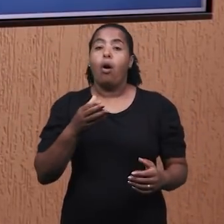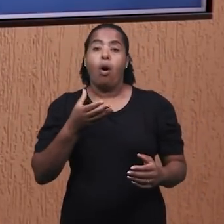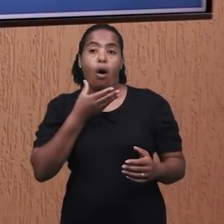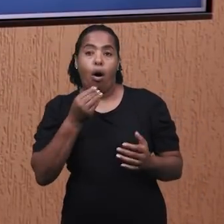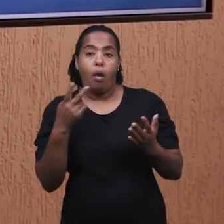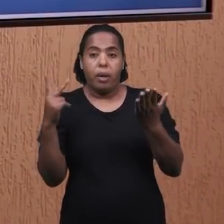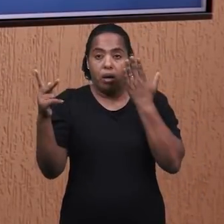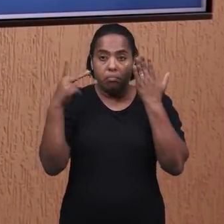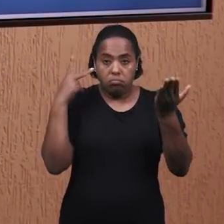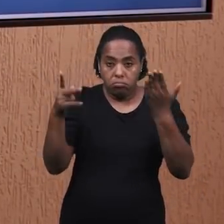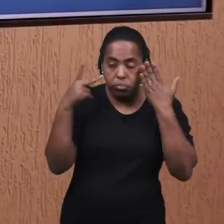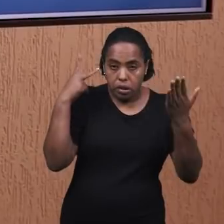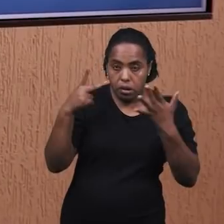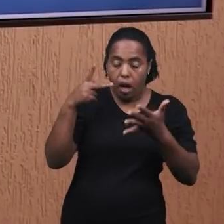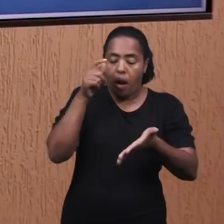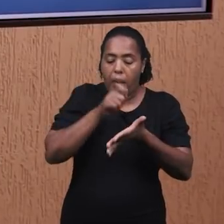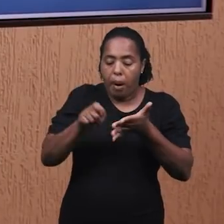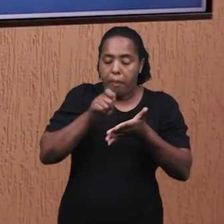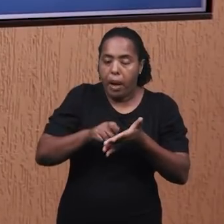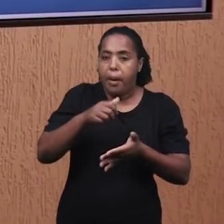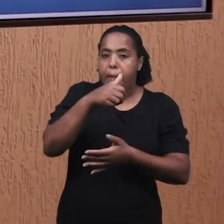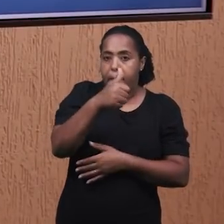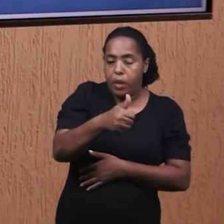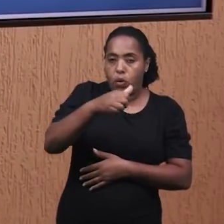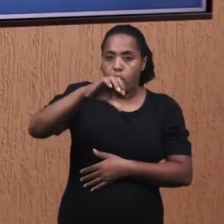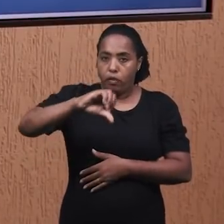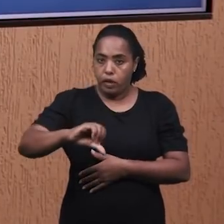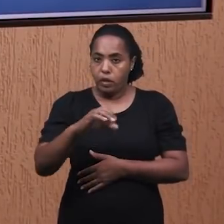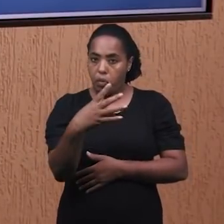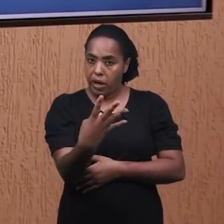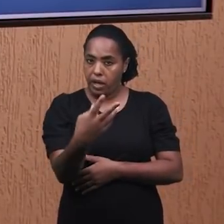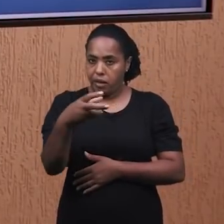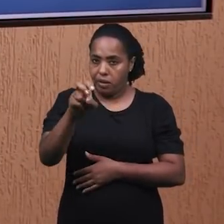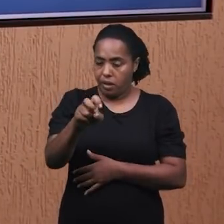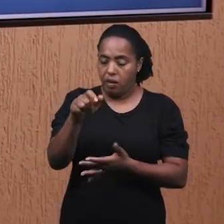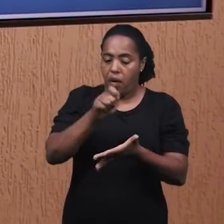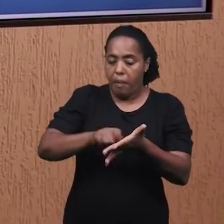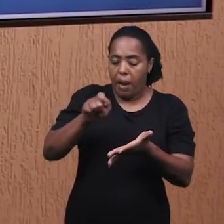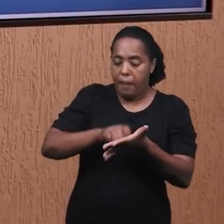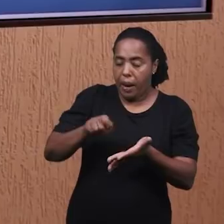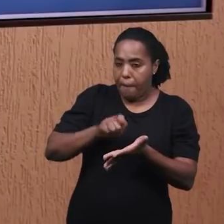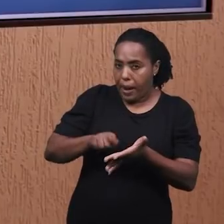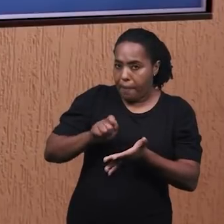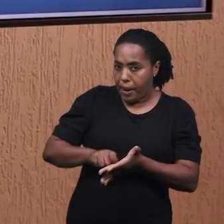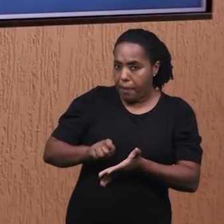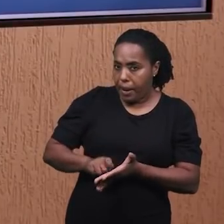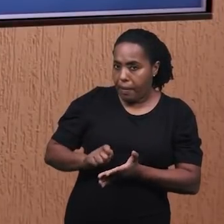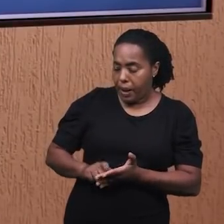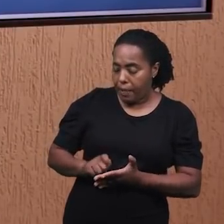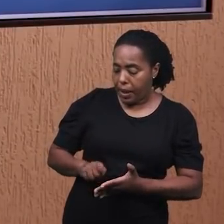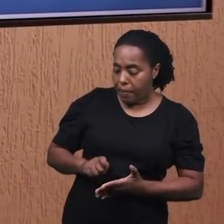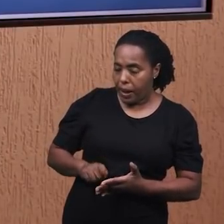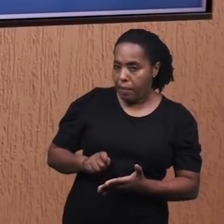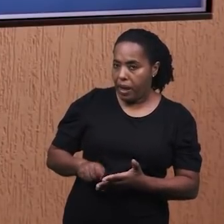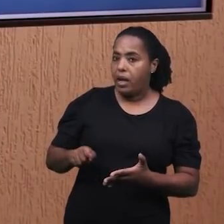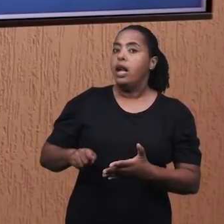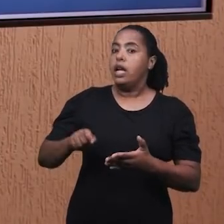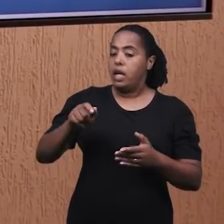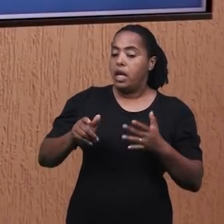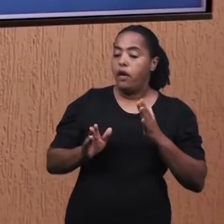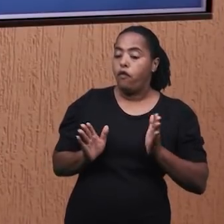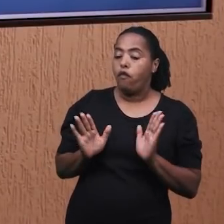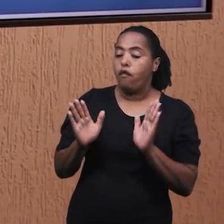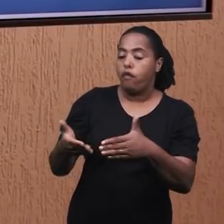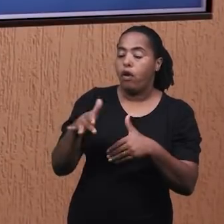que foi escrito em 1845 para o seu filho. Então ele escreve um livro infantil com 10 histórias. em